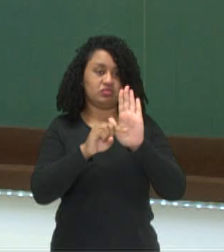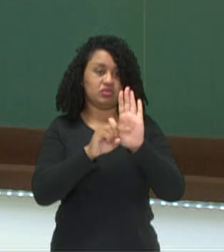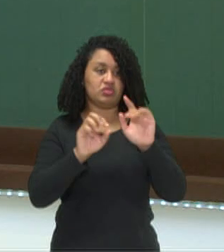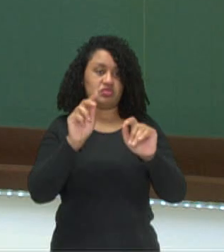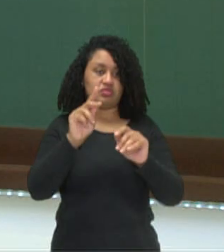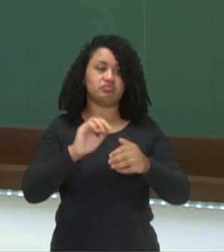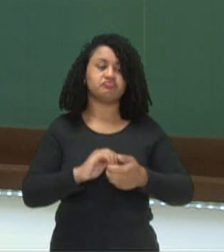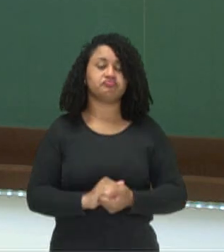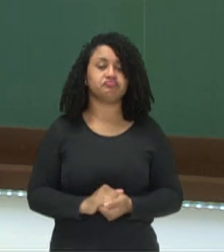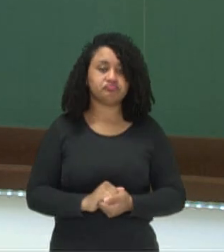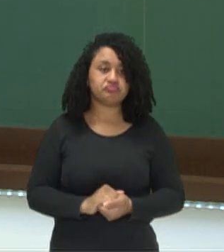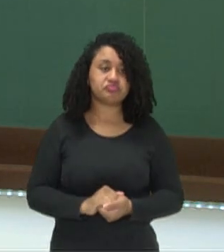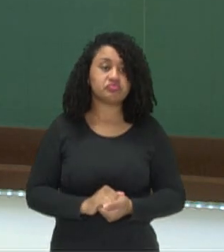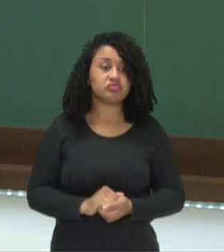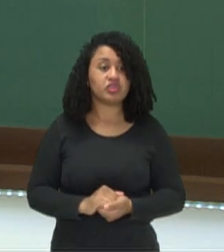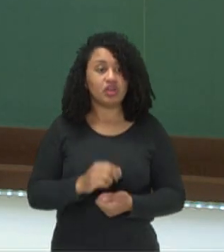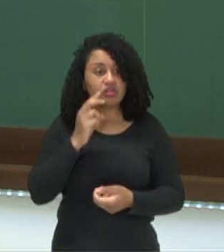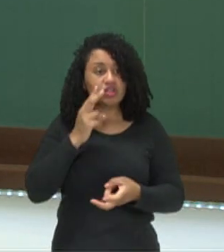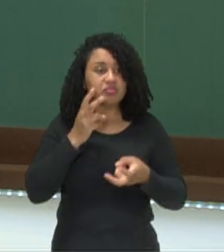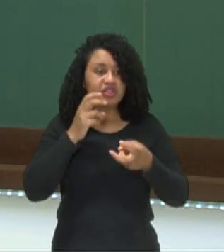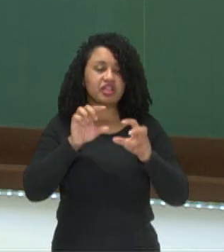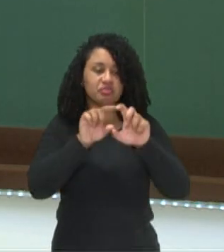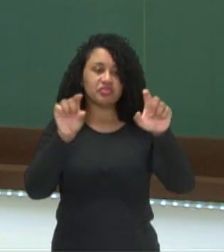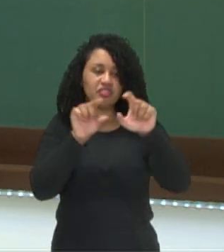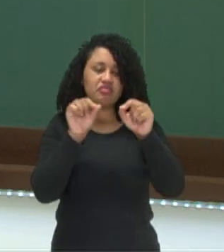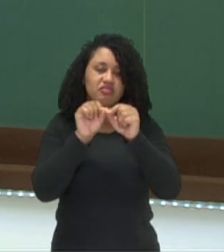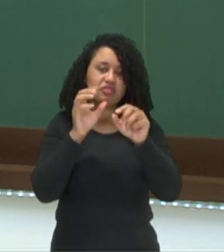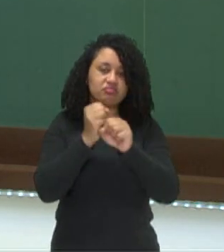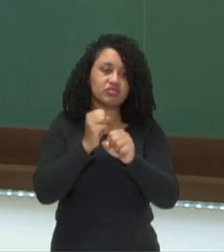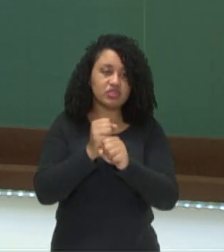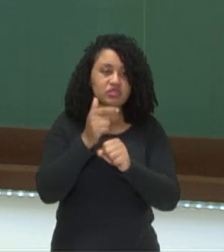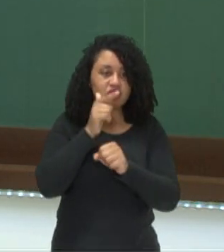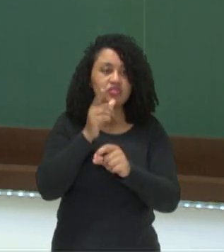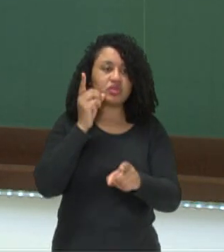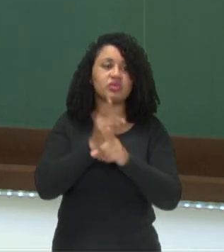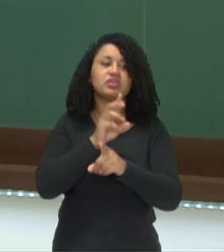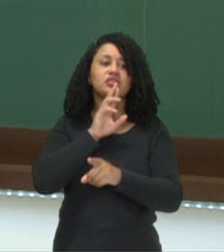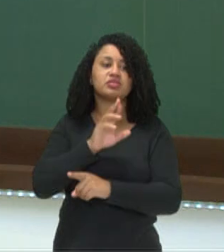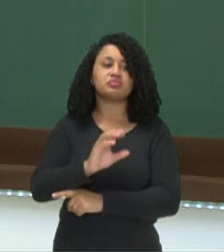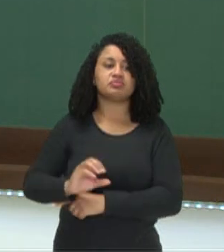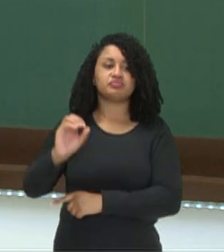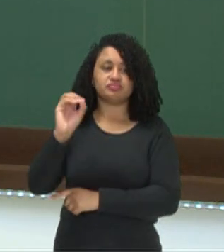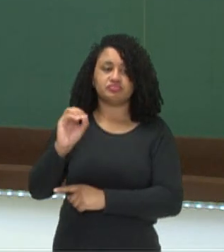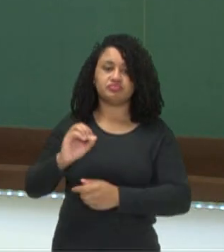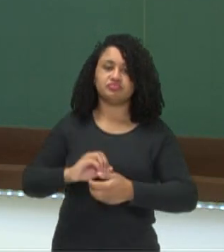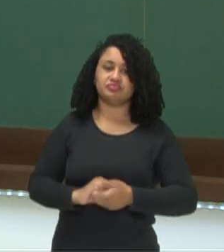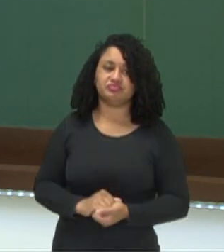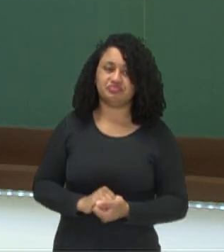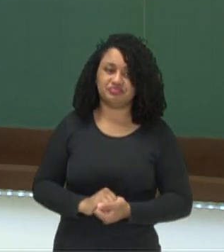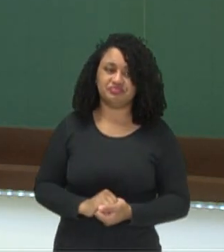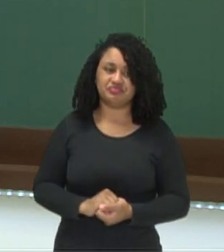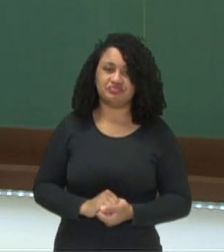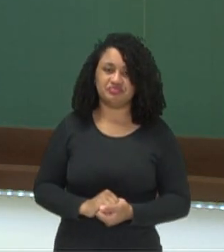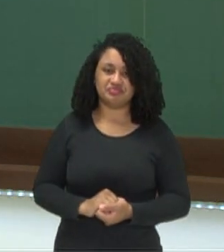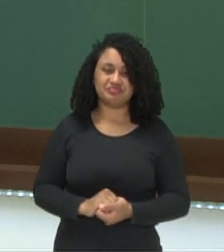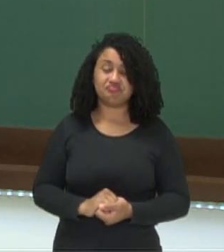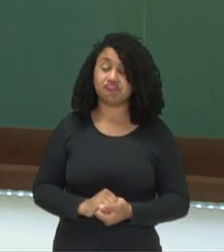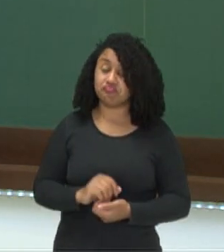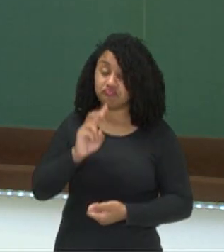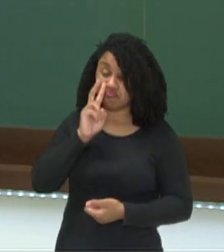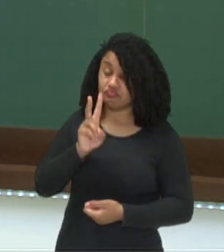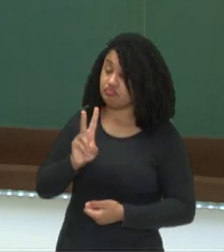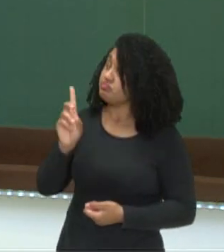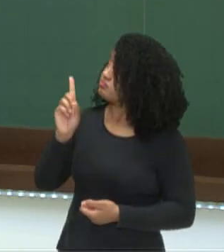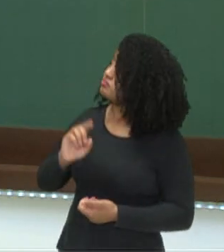bom? Primeira potência, que dá 4, aqui regra de sinal, e você faz a conta, e aqui deu 0, ó, 8 mais 4,